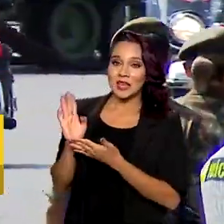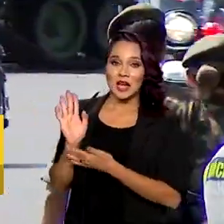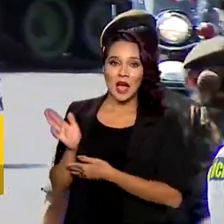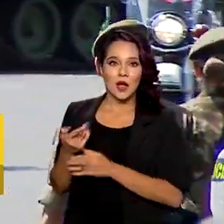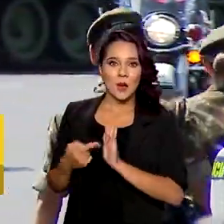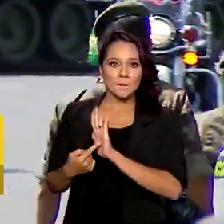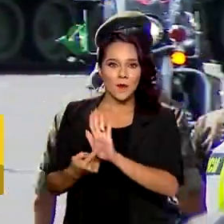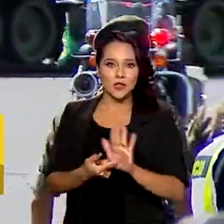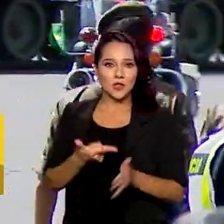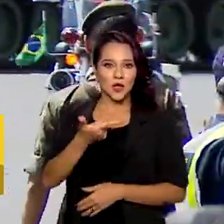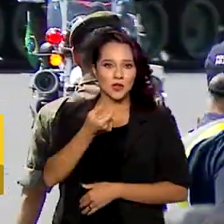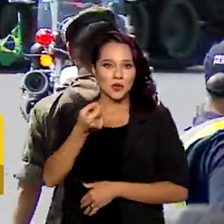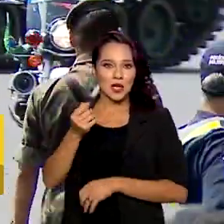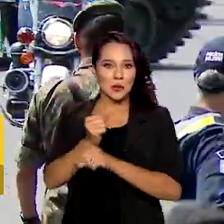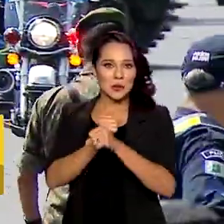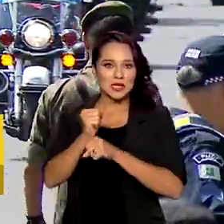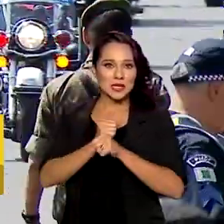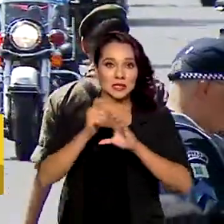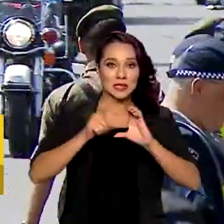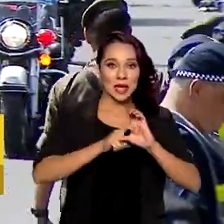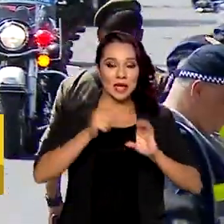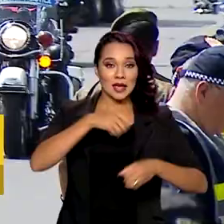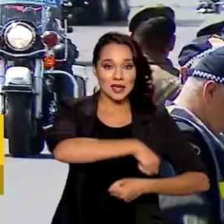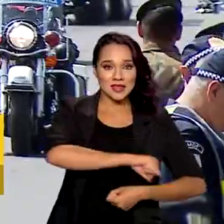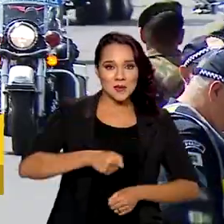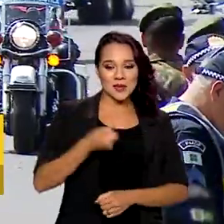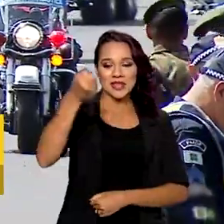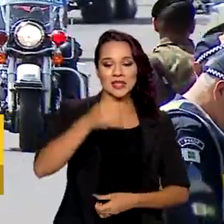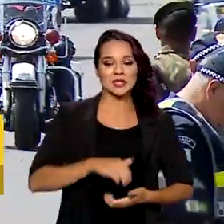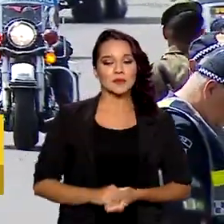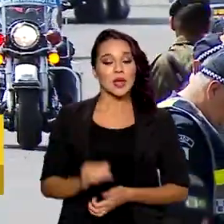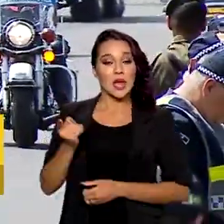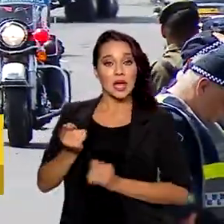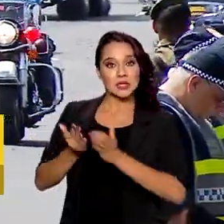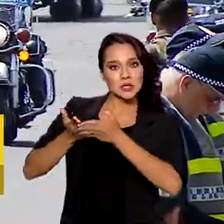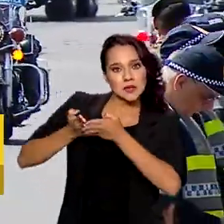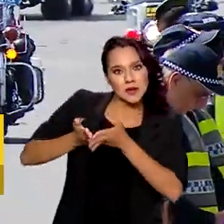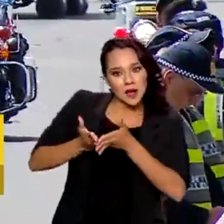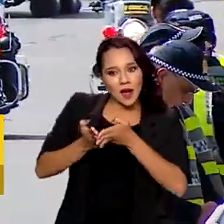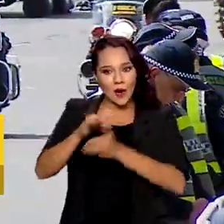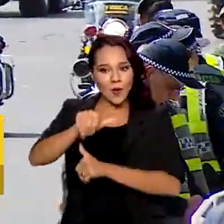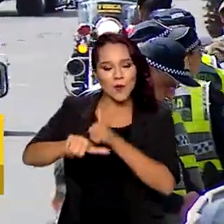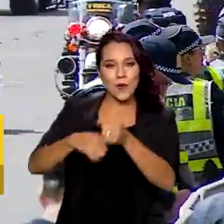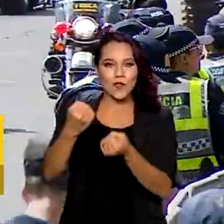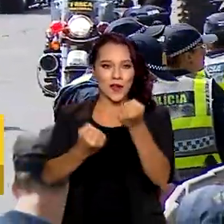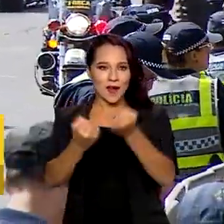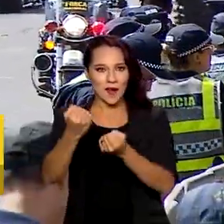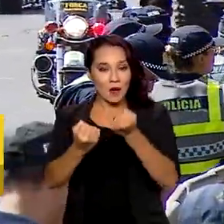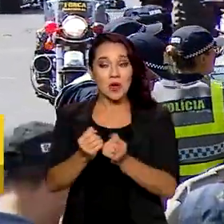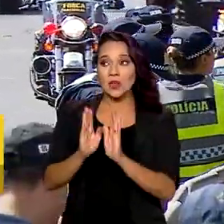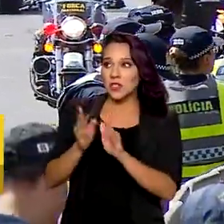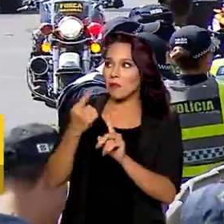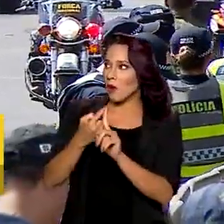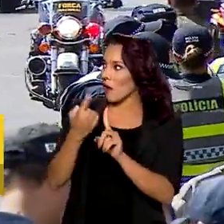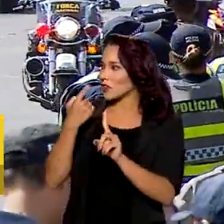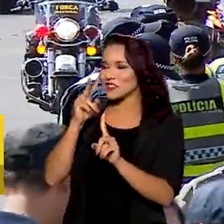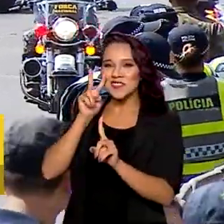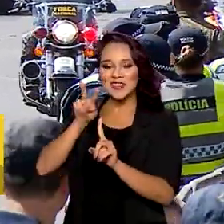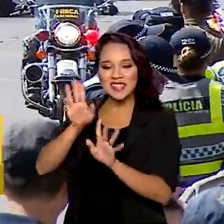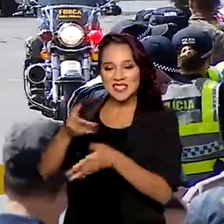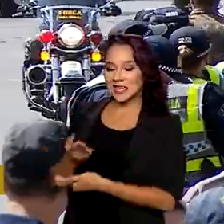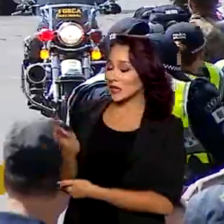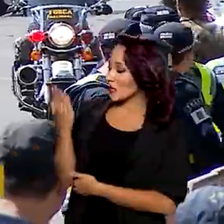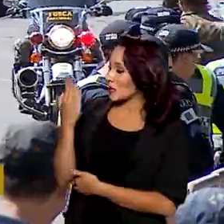que mostra aí os 200 anos da independência. O anfíbio está saindo, não é isso, comandante? Isso, Renata. Ali atrás já podemos acompanhar